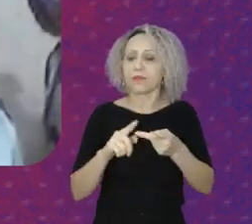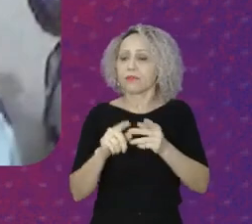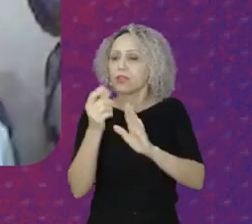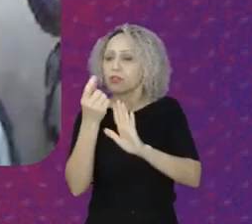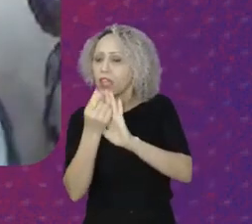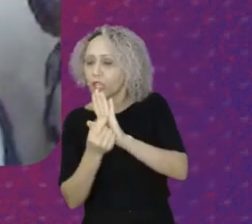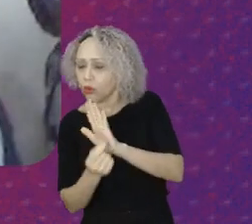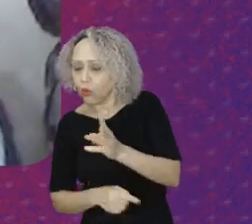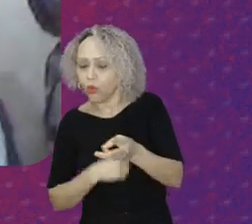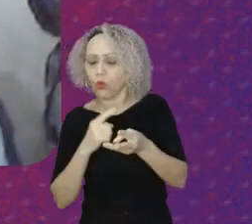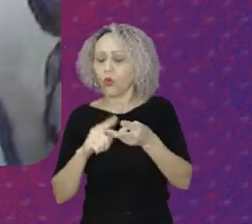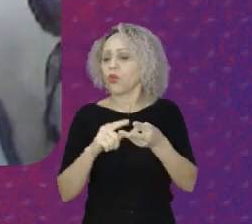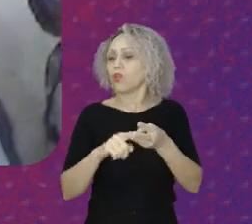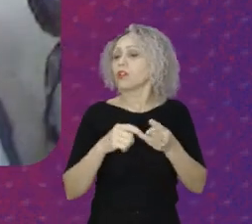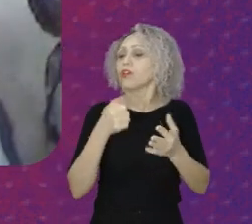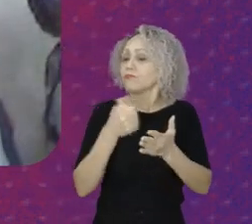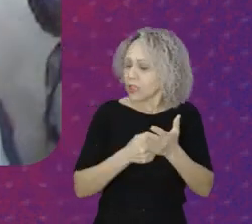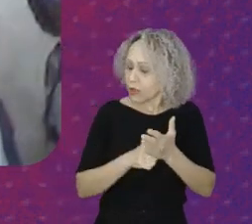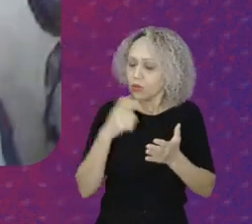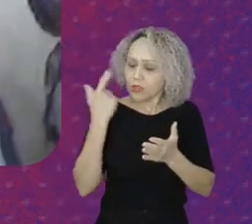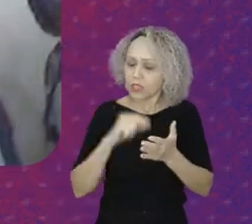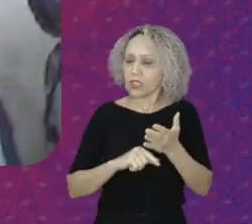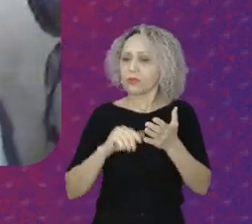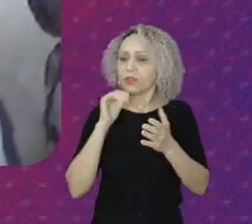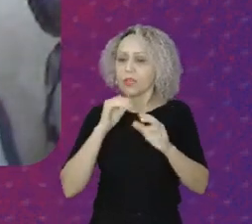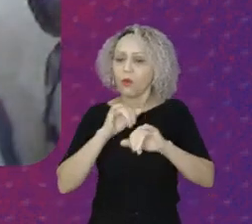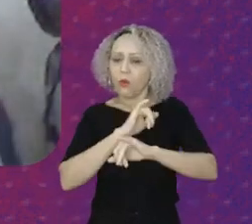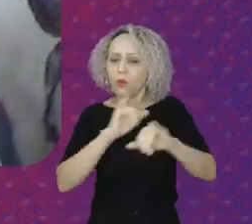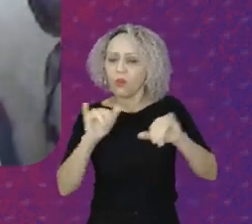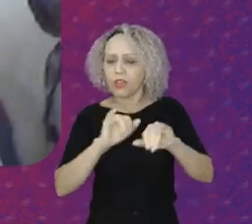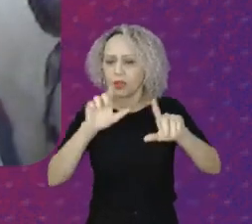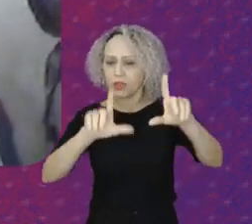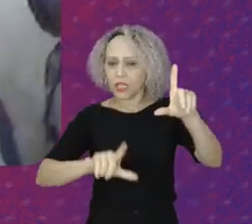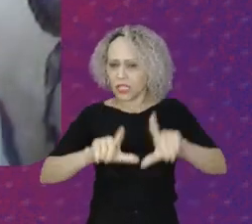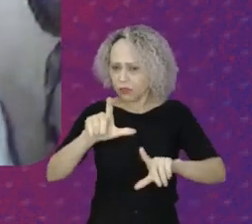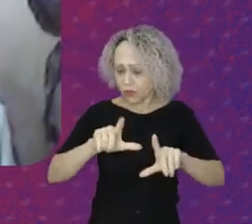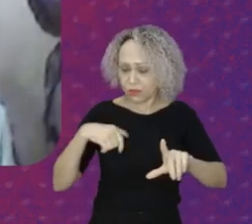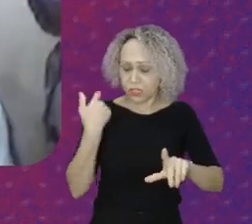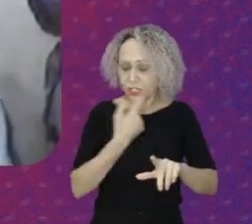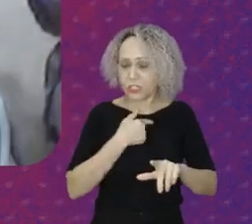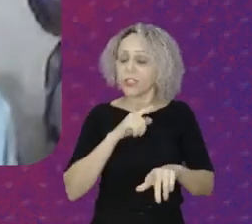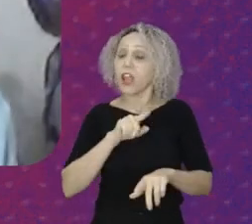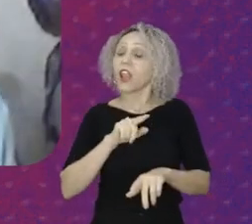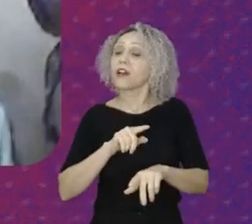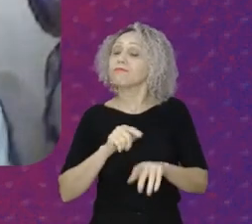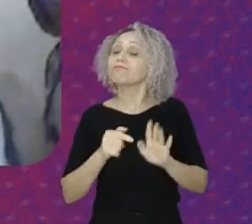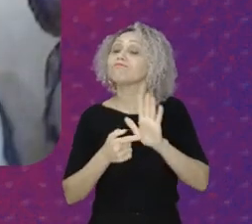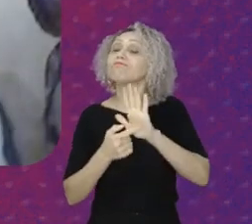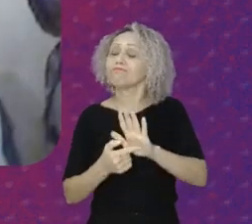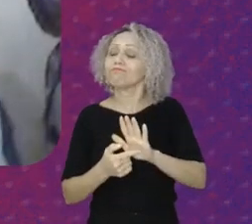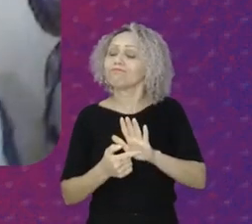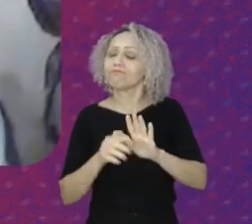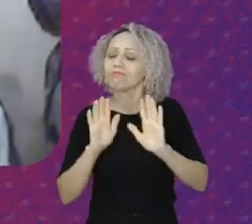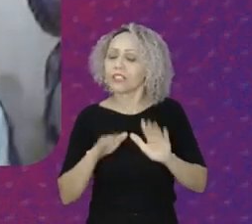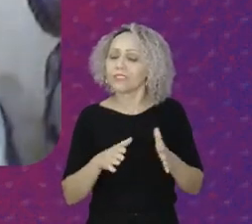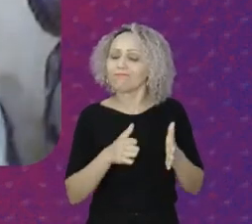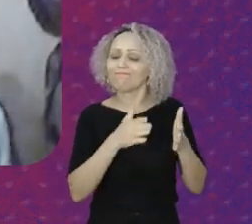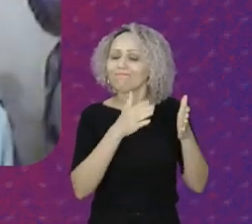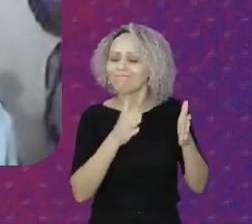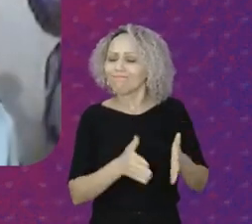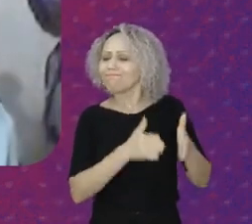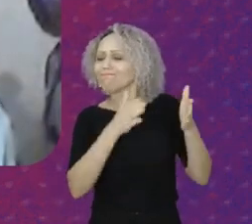pelos programas na TV, né, comparecer, tudo mais. Mas, a cada dia, nós